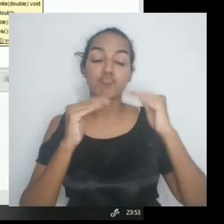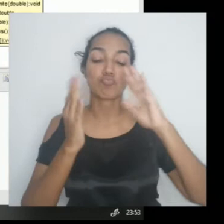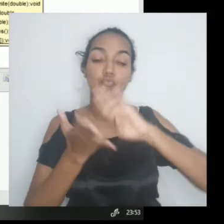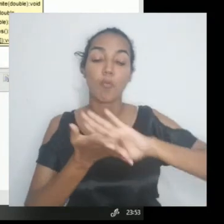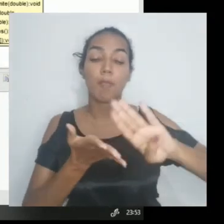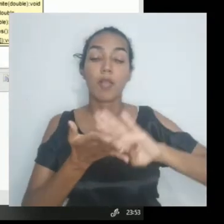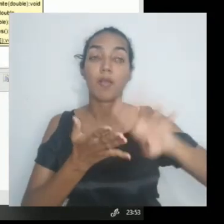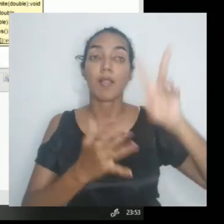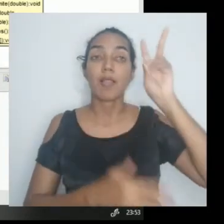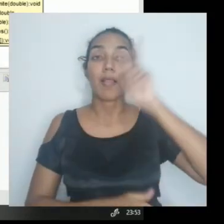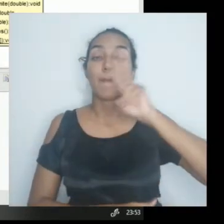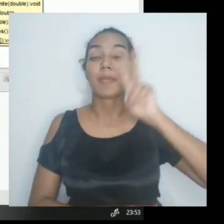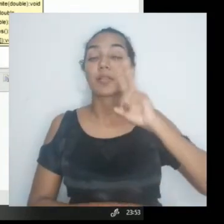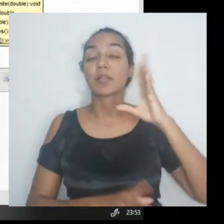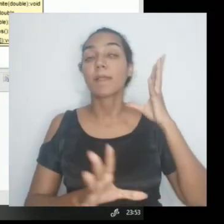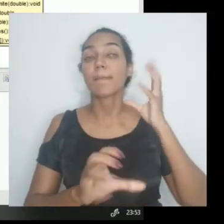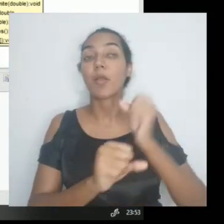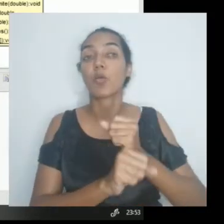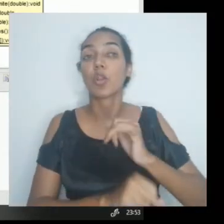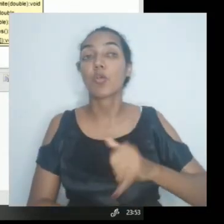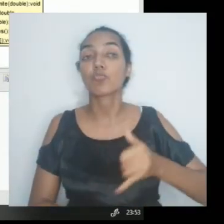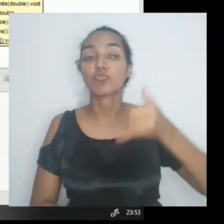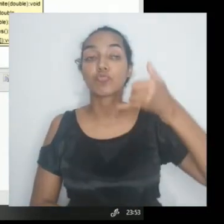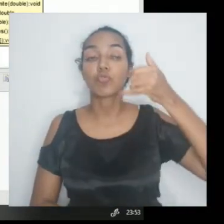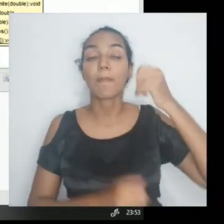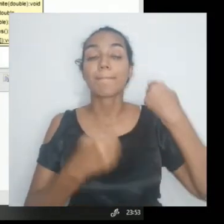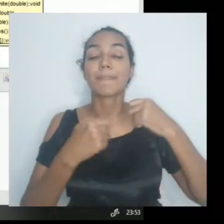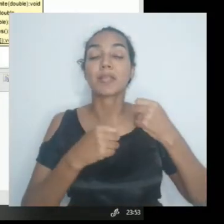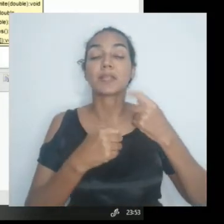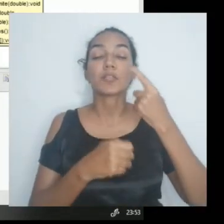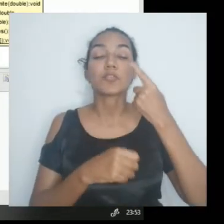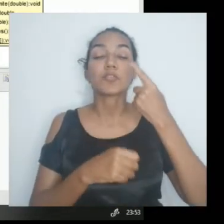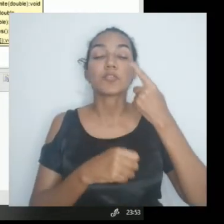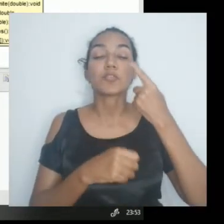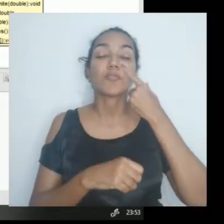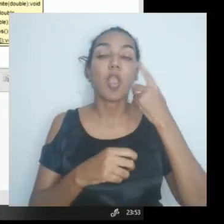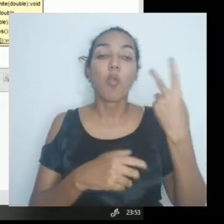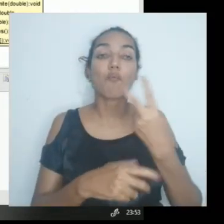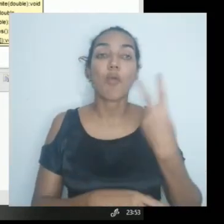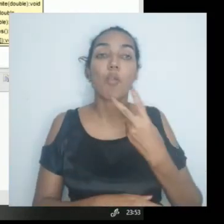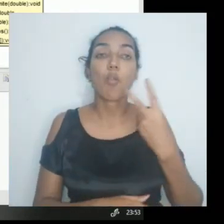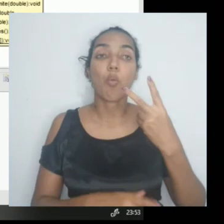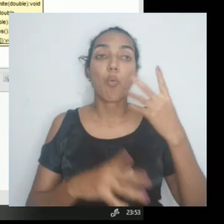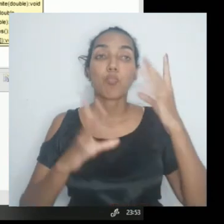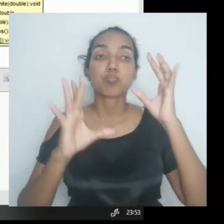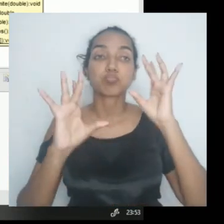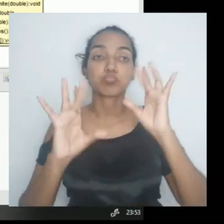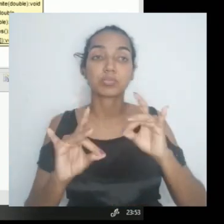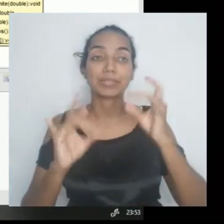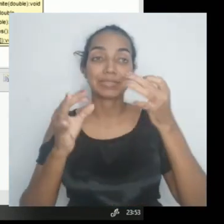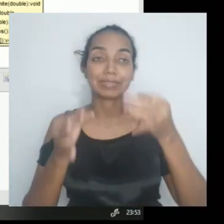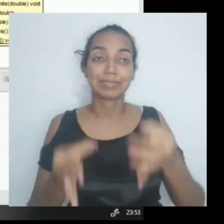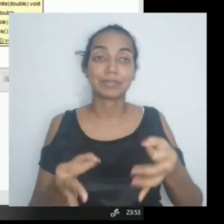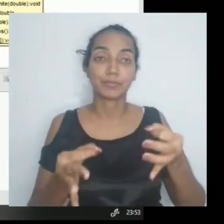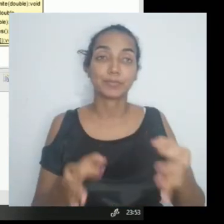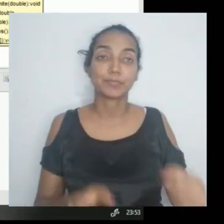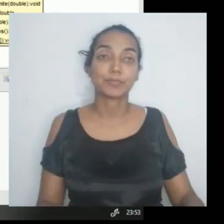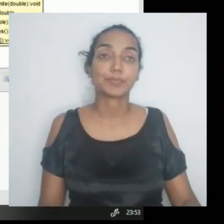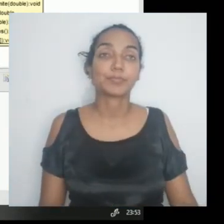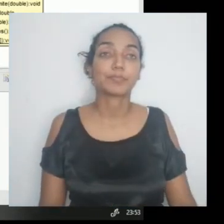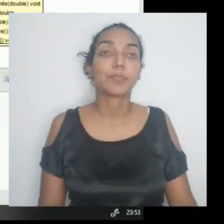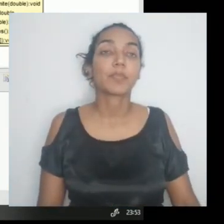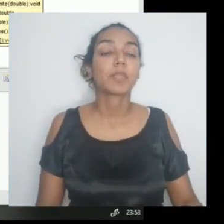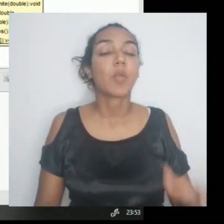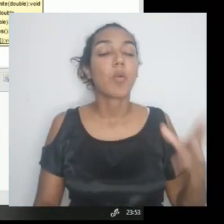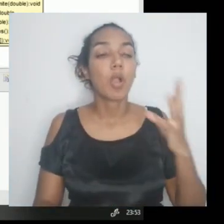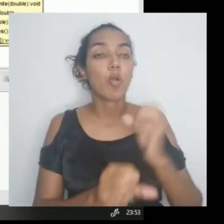valor negativo. O débito de um valor negativo acaba virando um crédito. Então, calculei juros, imprimi o saldo. Se eu criar uma nova conta